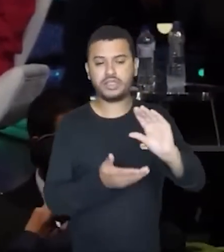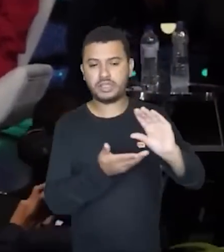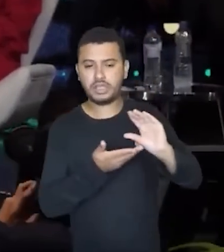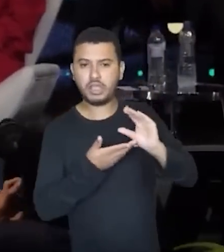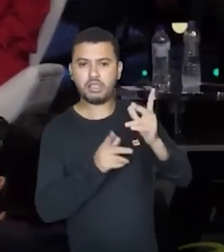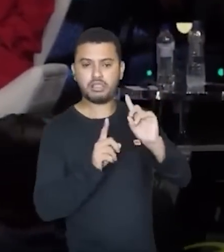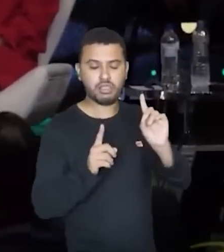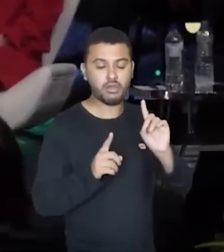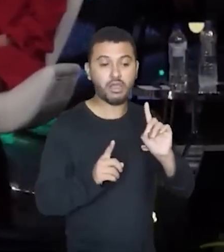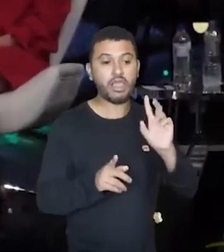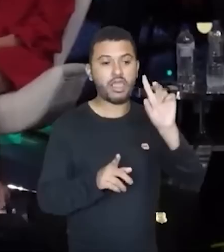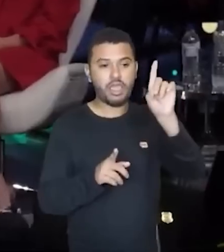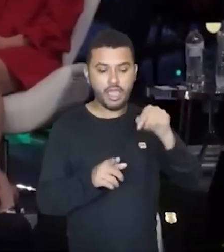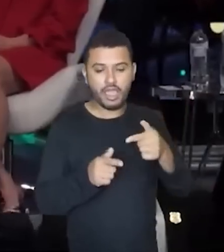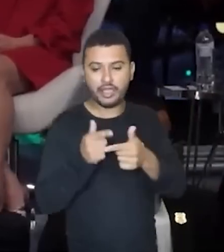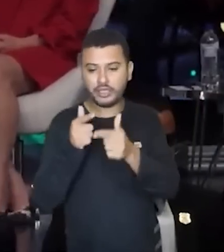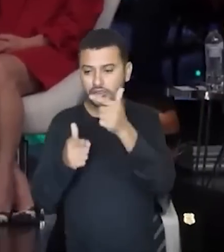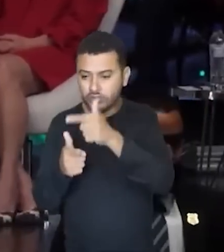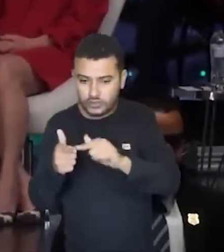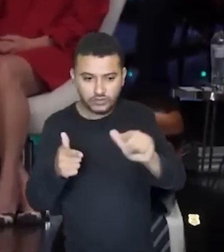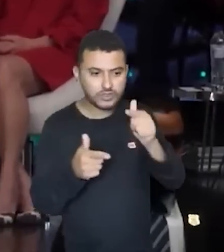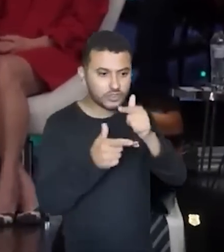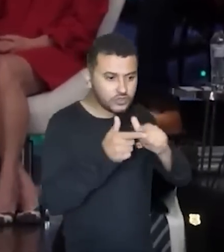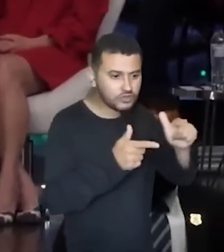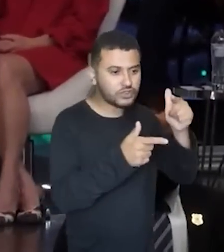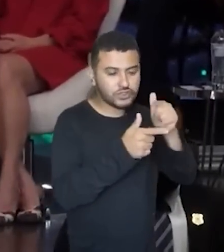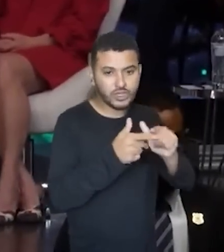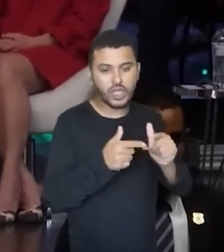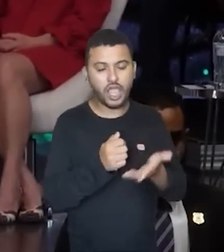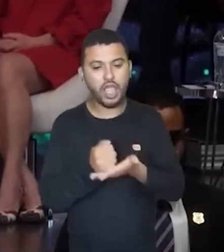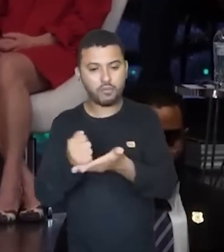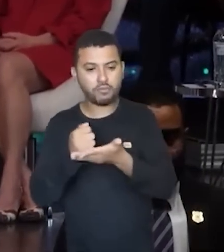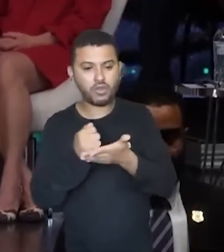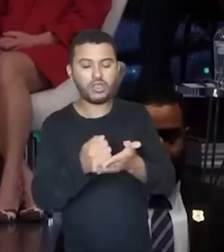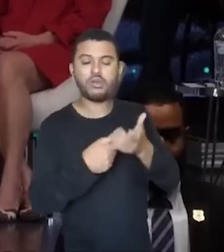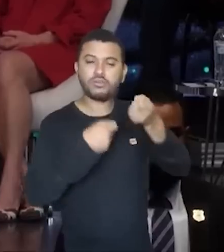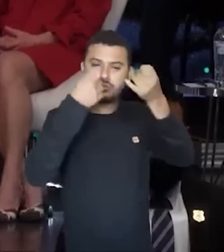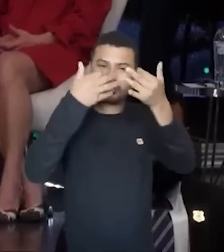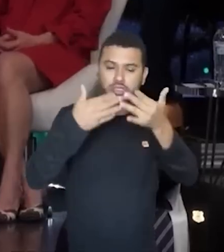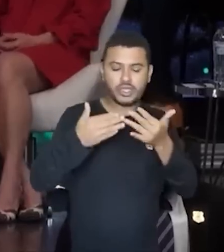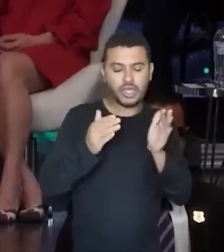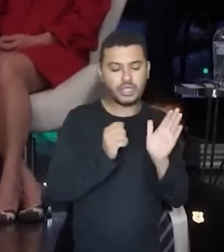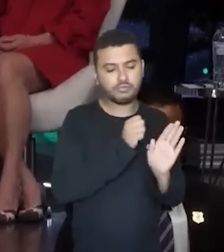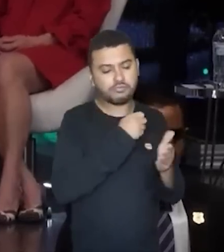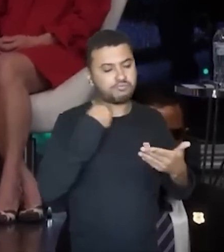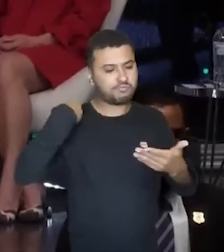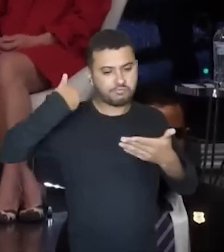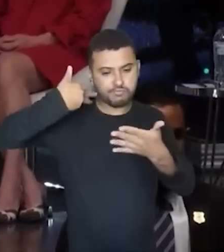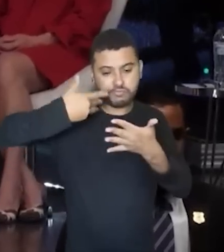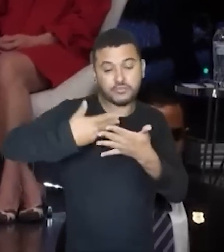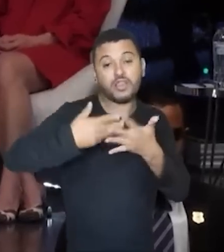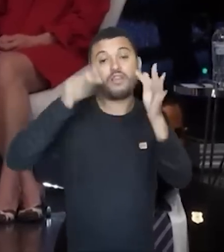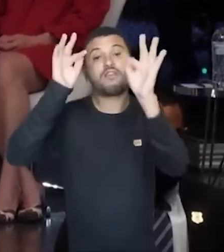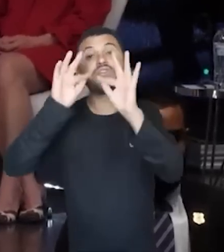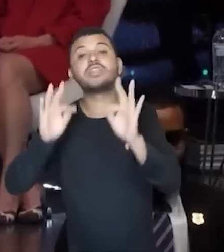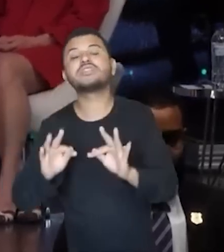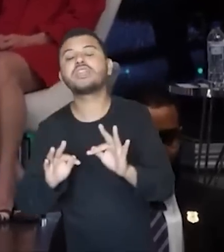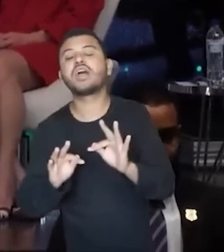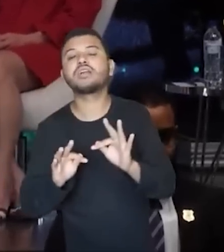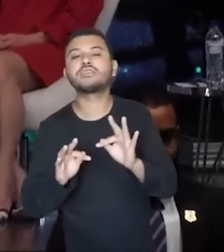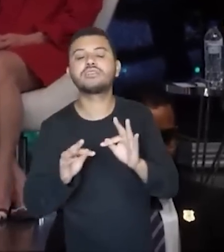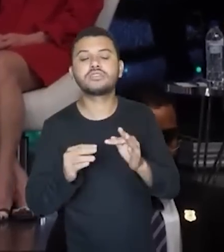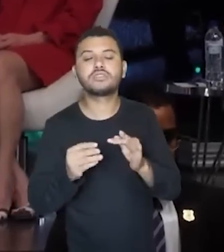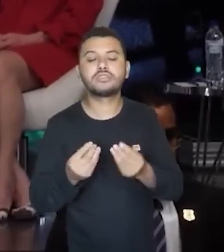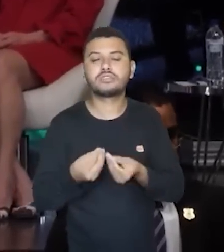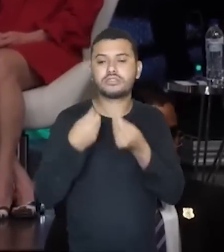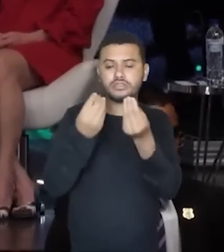gente repartir. Eu cansei de dizer para vocês ao longo de toda essa trajetória: felicidade, ou a gente reparte,